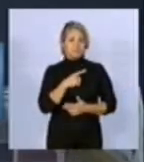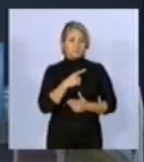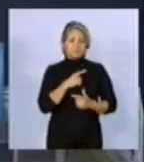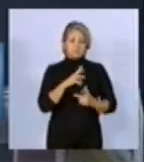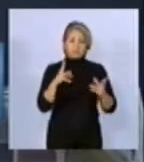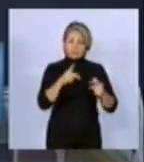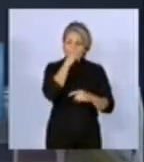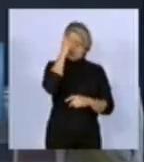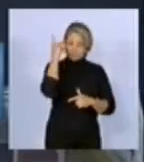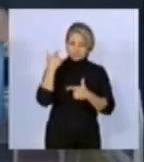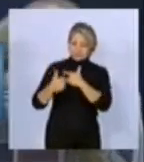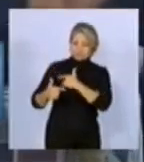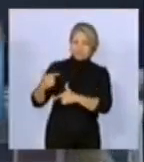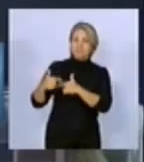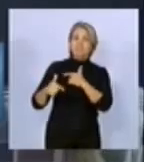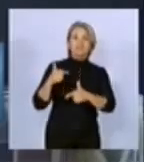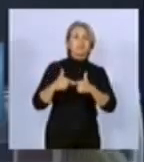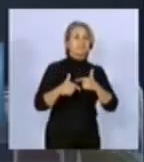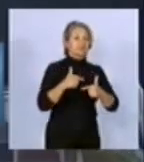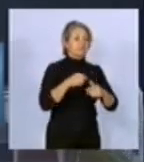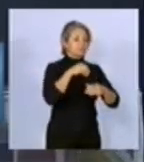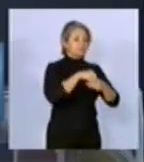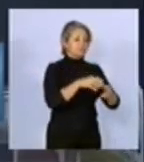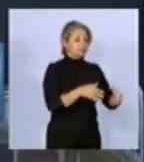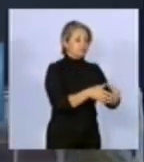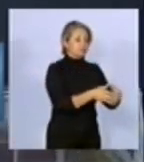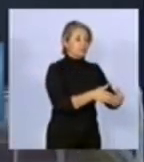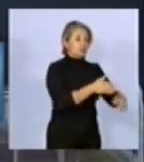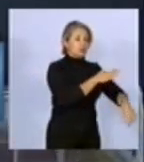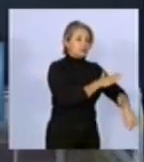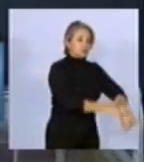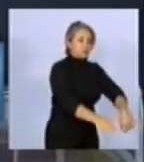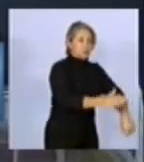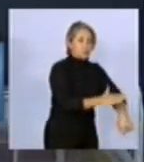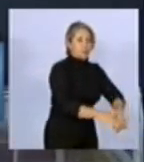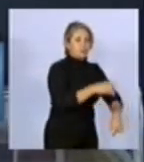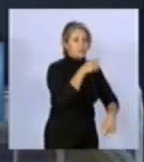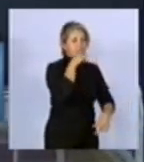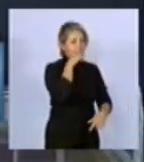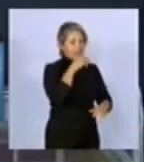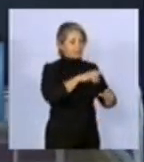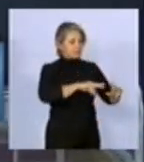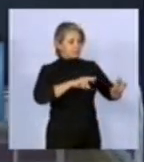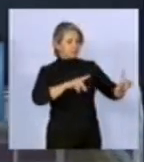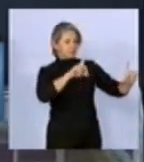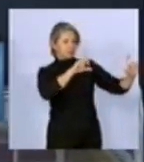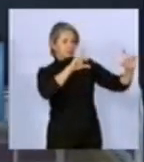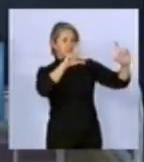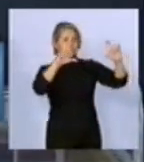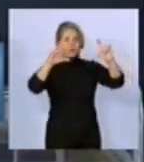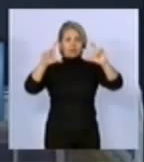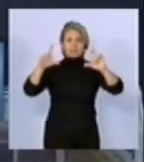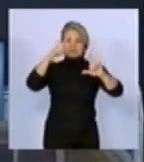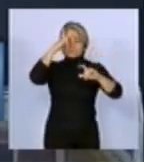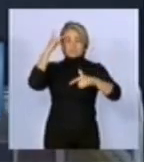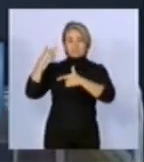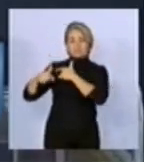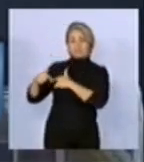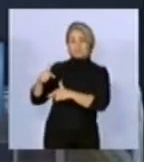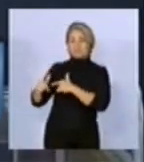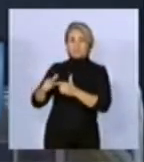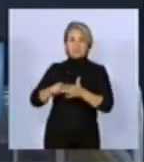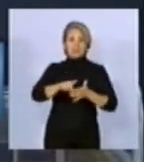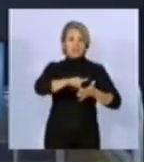trabalhadores que estão efetivamente envolvidos nessa atividade temos várias imagens né dos desses trabalhadores